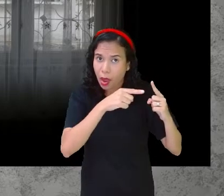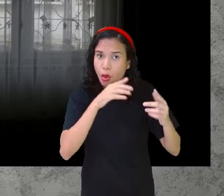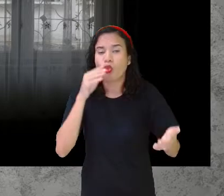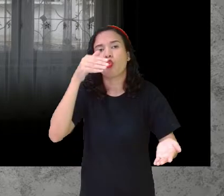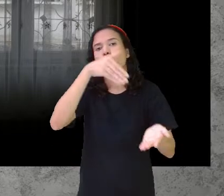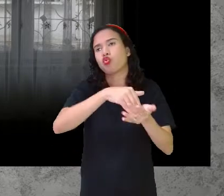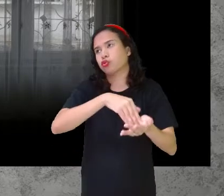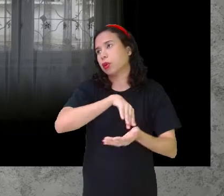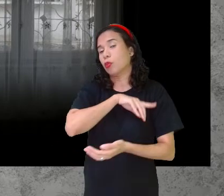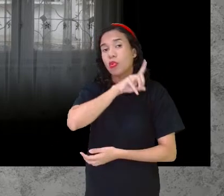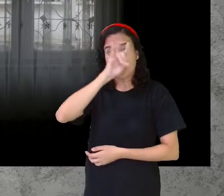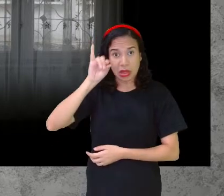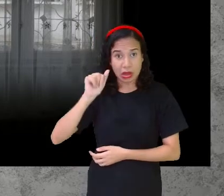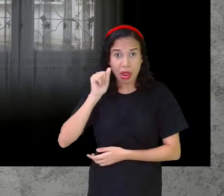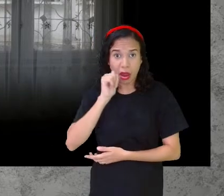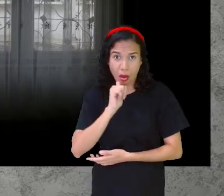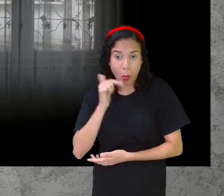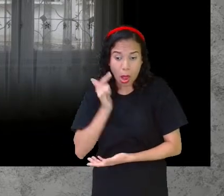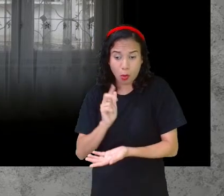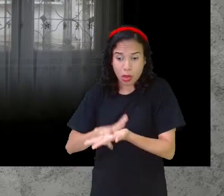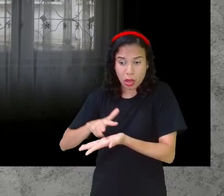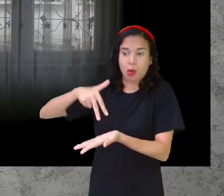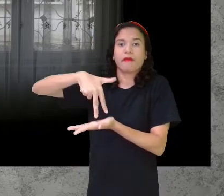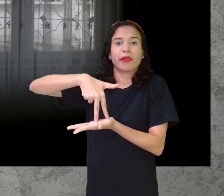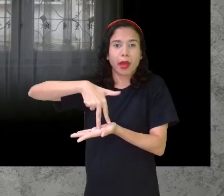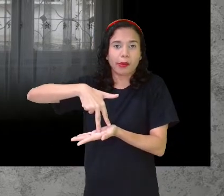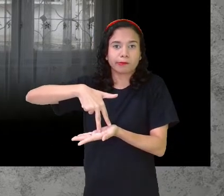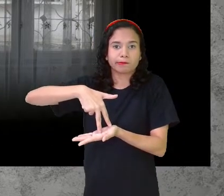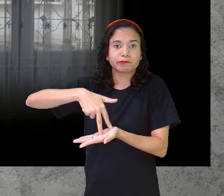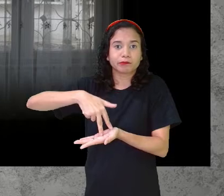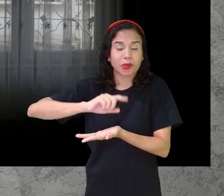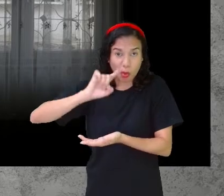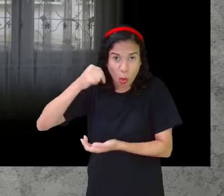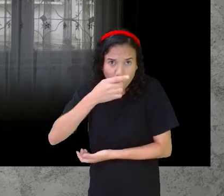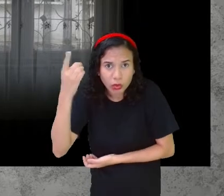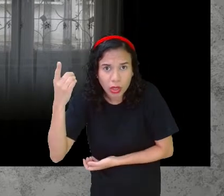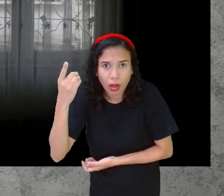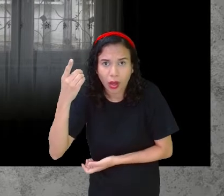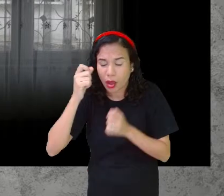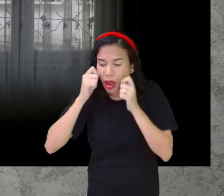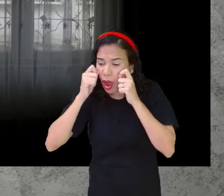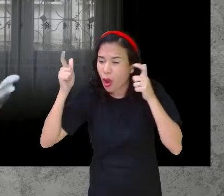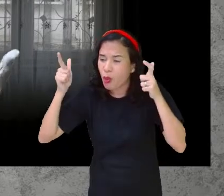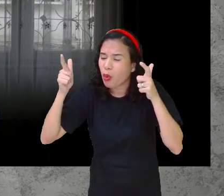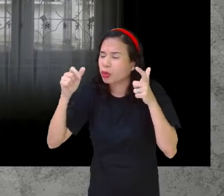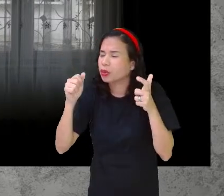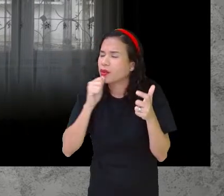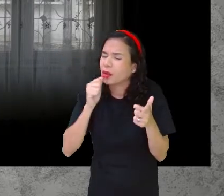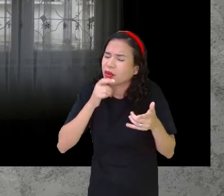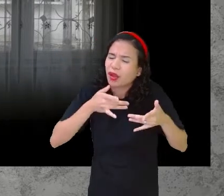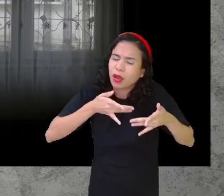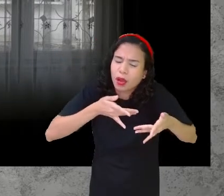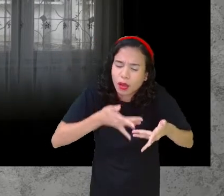último dia que Alicia se levantou. No dia seguinte, ela amanheceu prostrada na